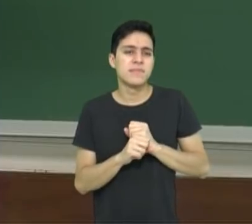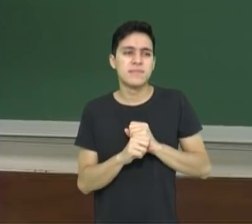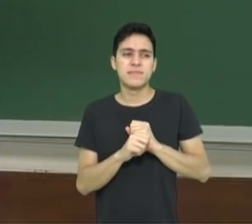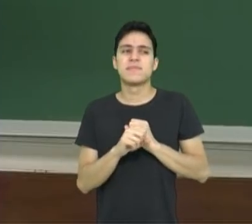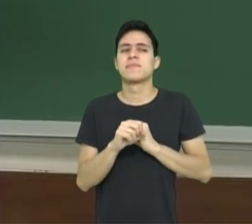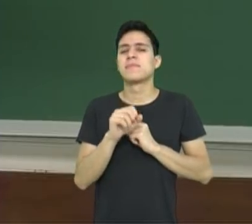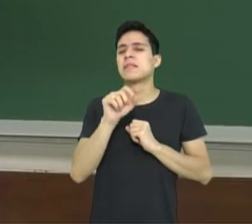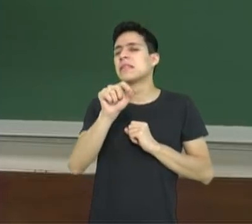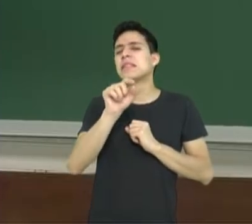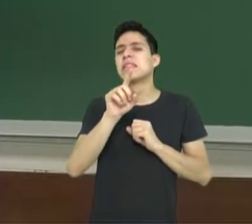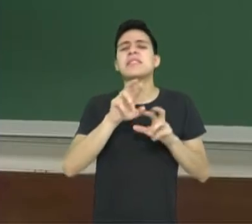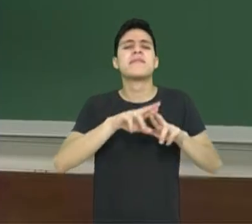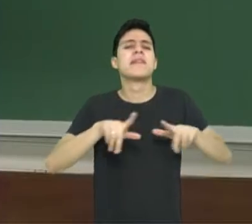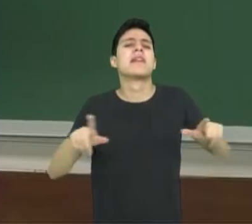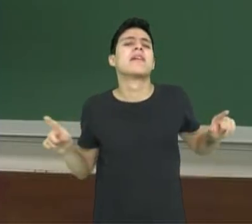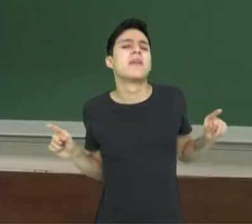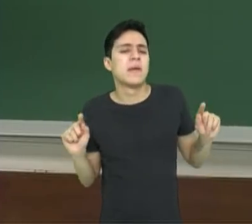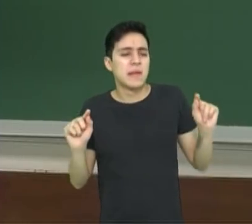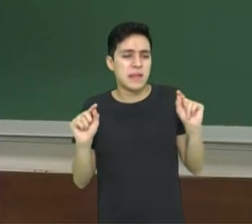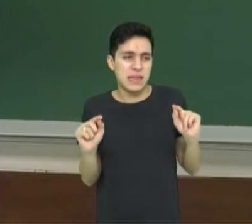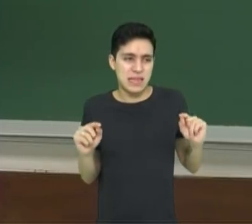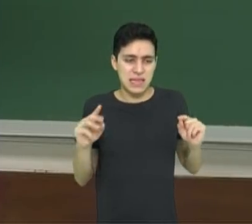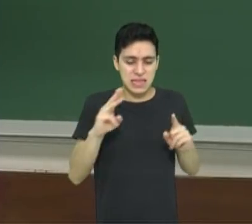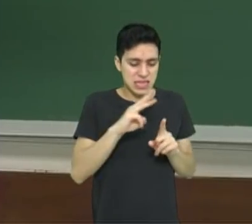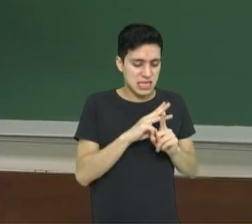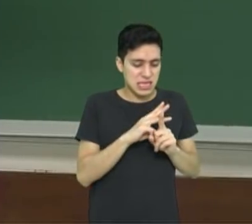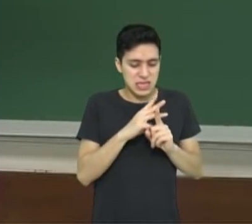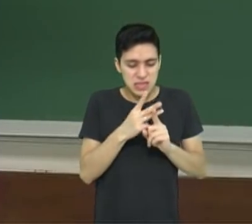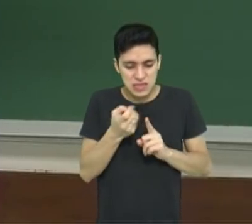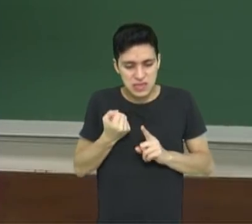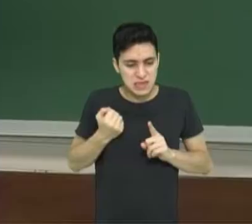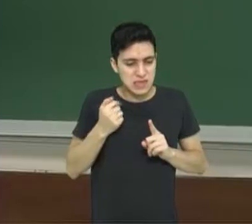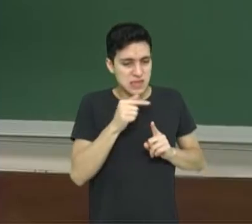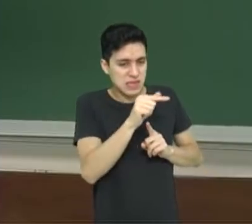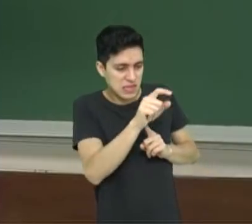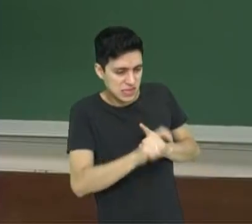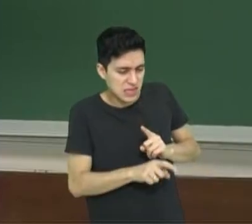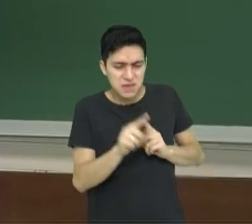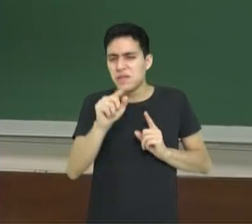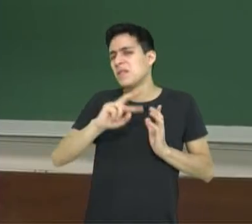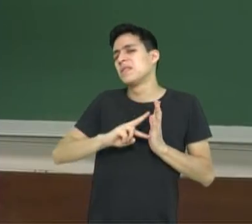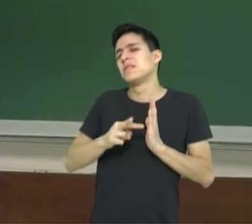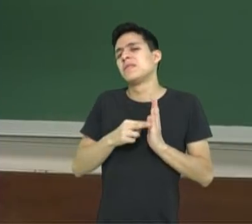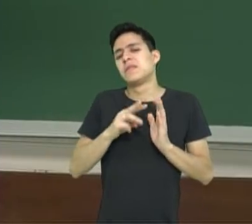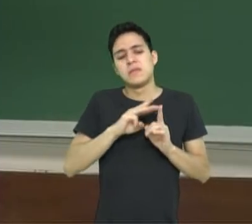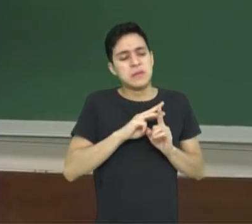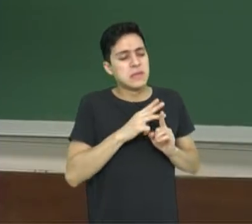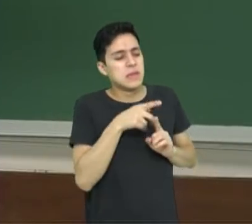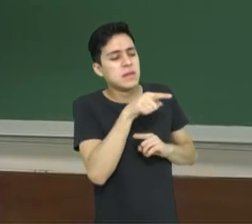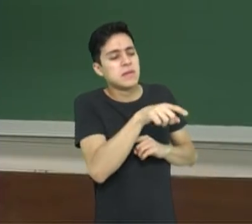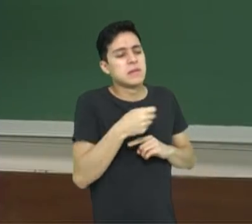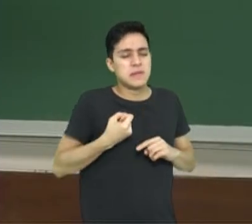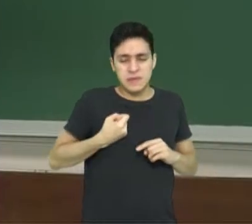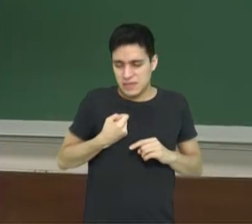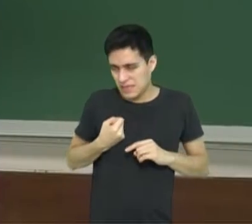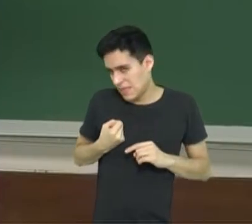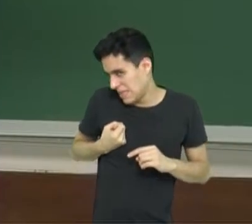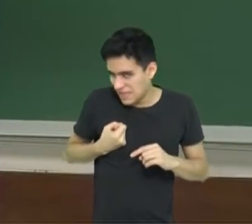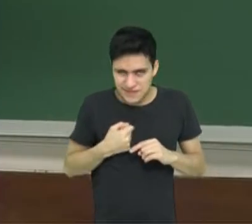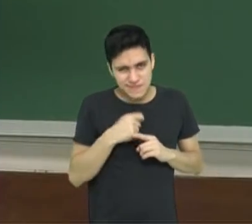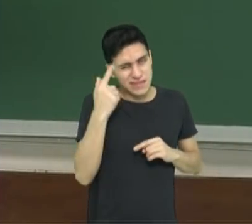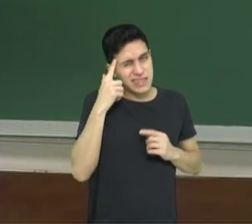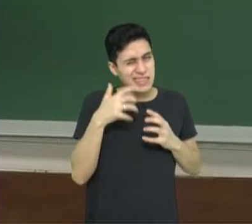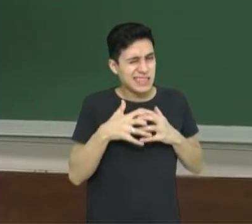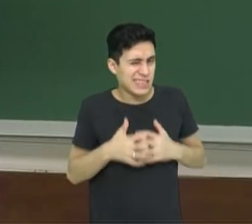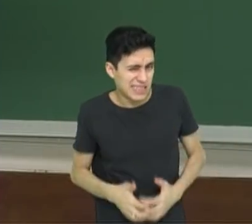continha. Diferença do quê? O triplo do número x. O que é o triplo de um número? Pensa aí